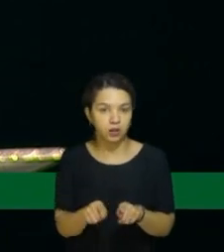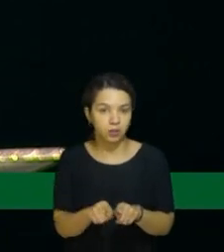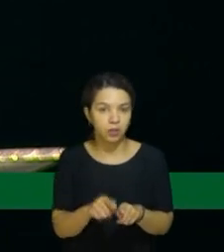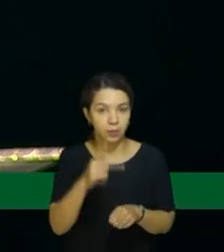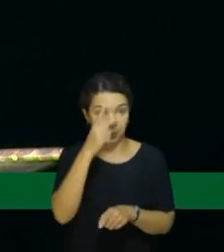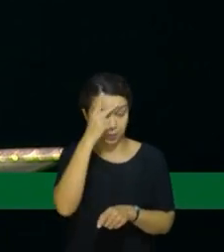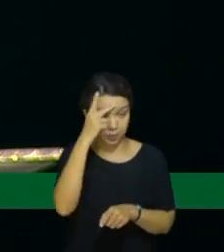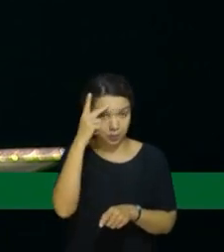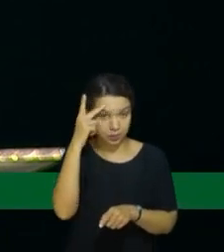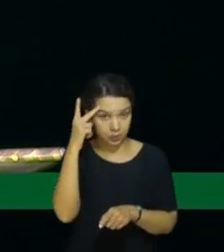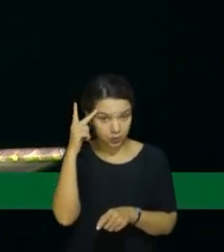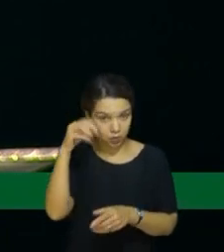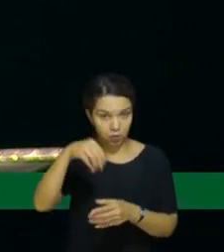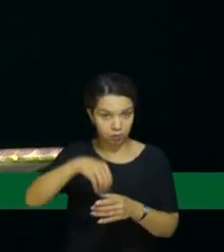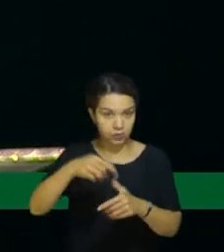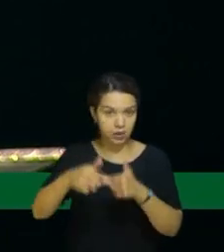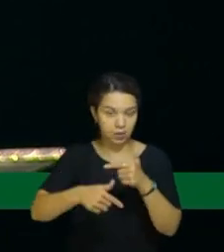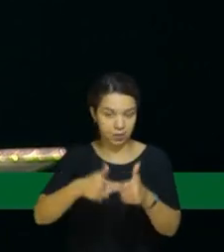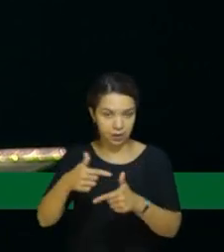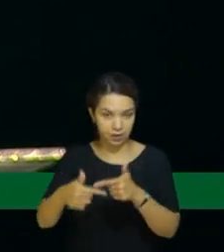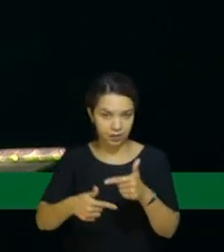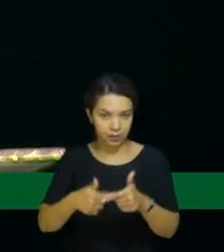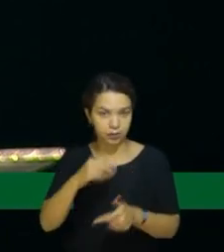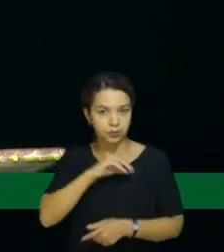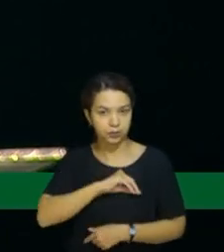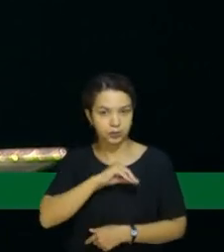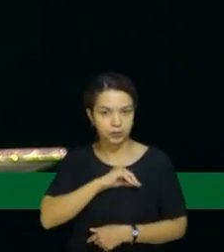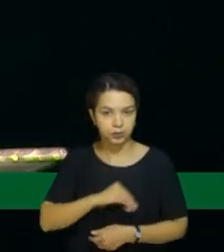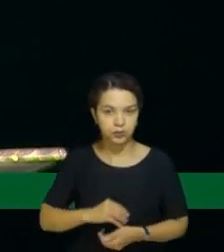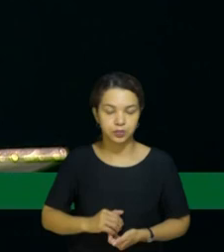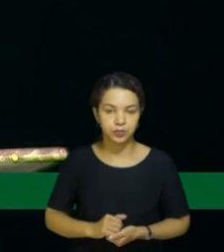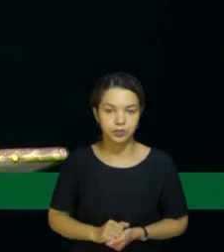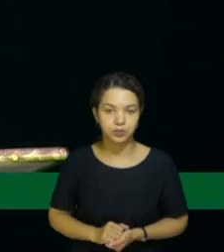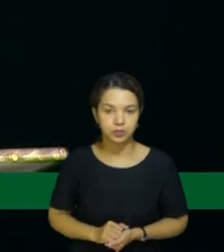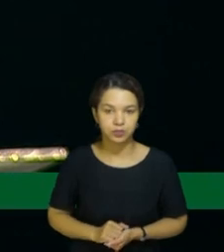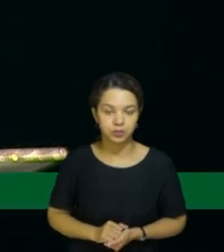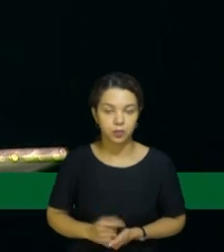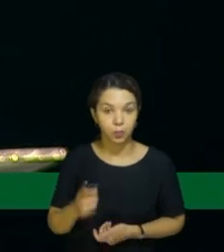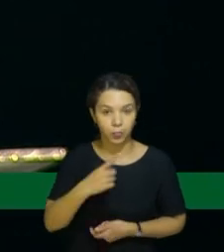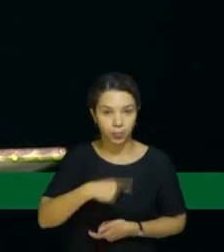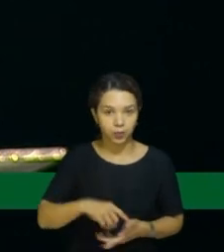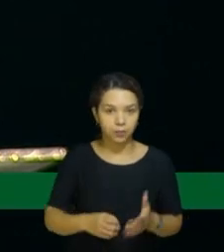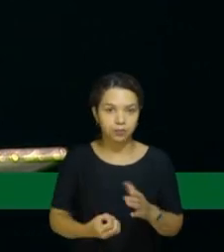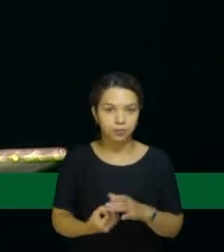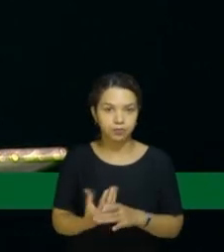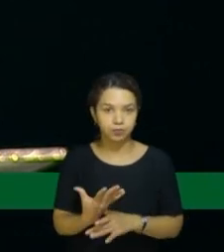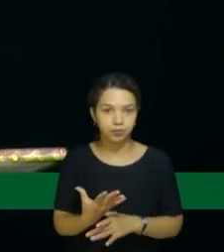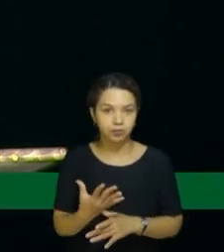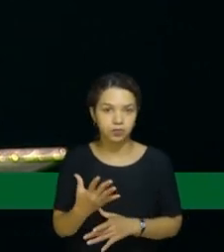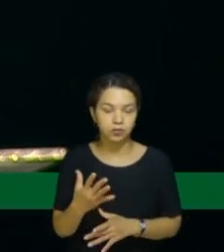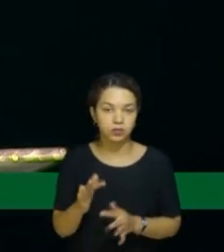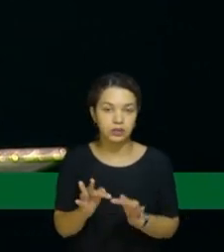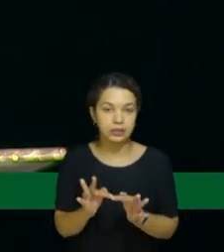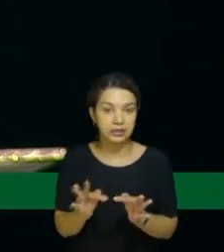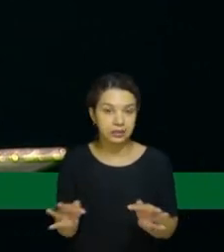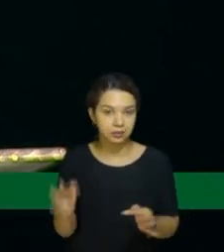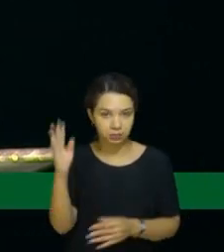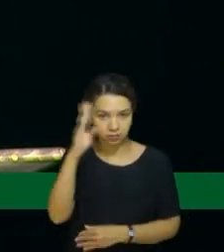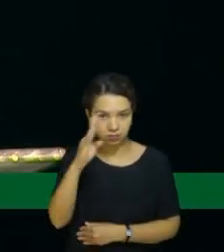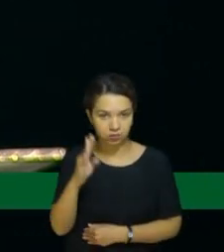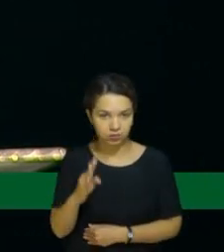e dela vivem nós tivemos a criação do Simples Nacional mu muitas vezes